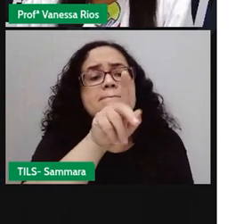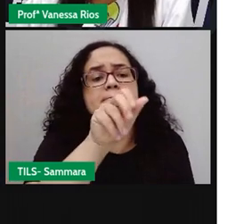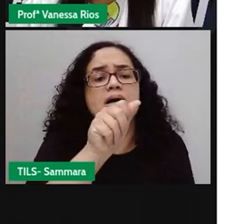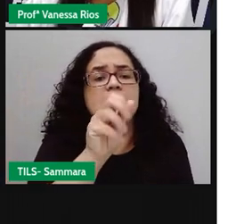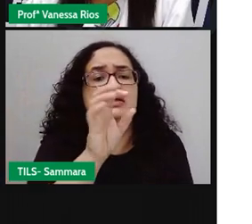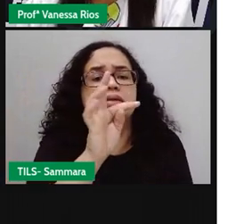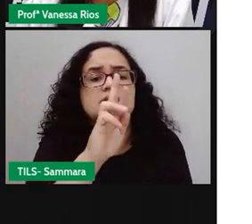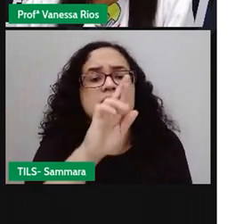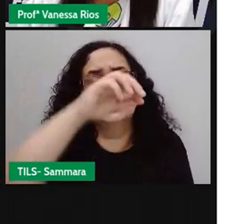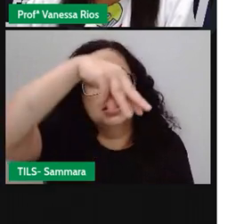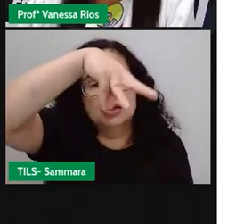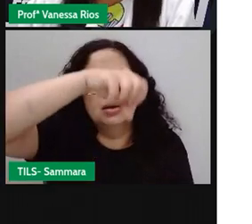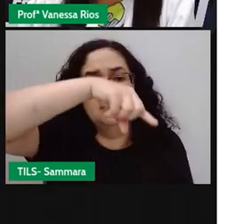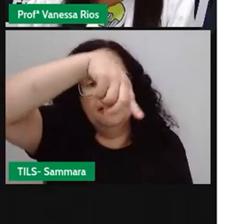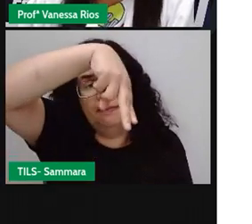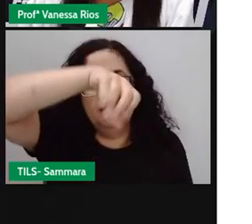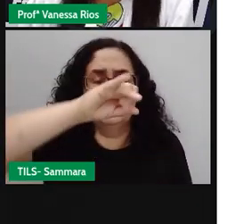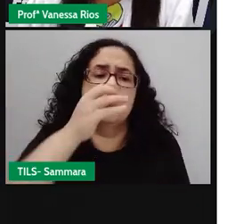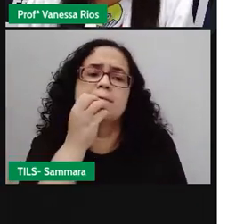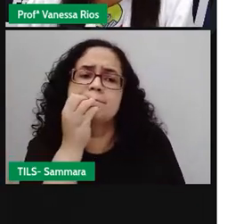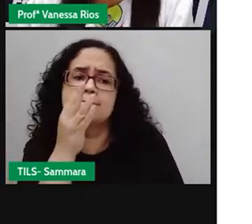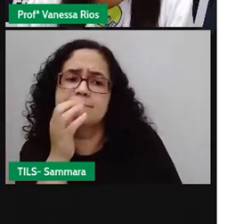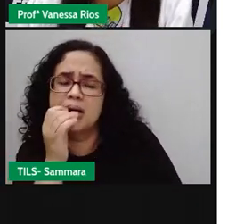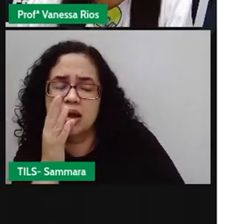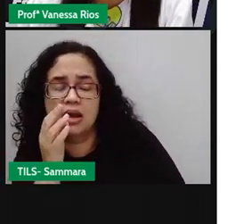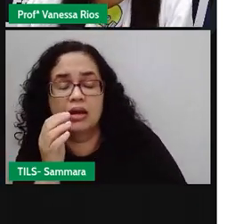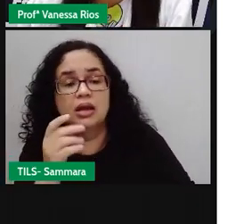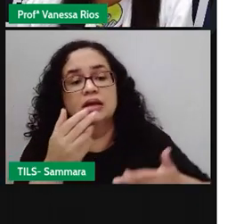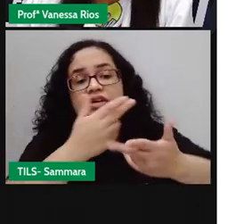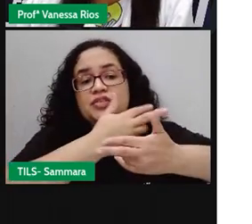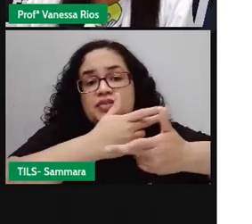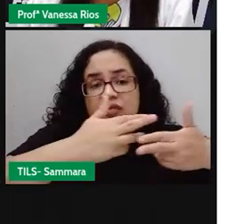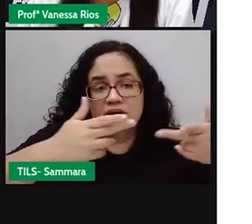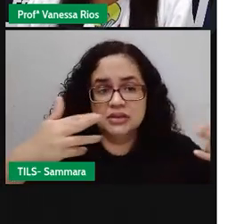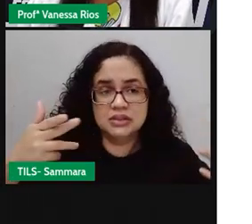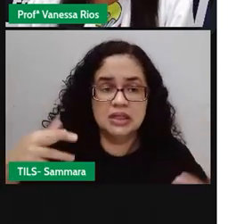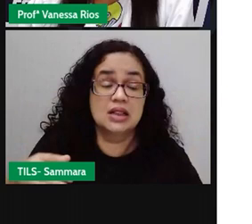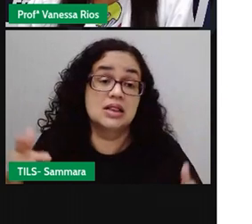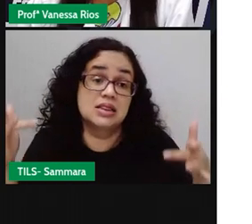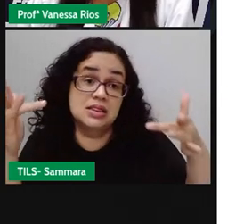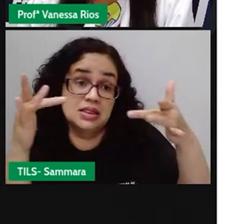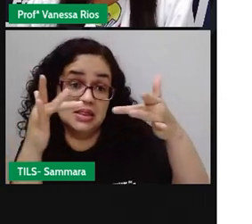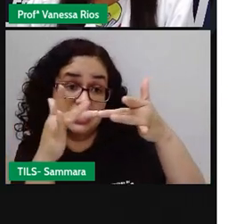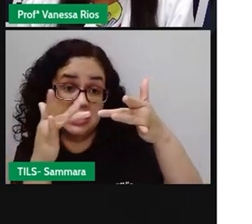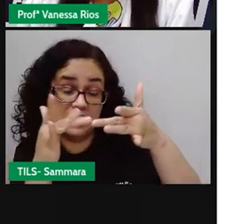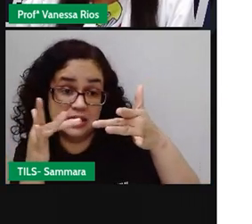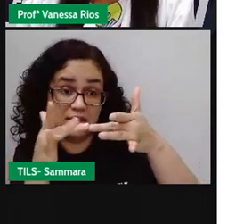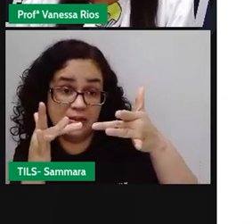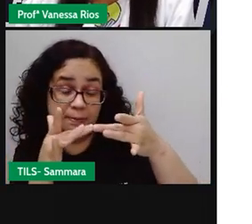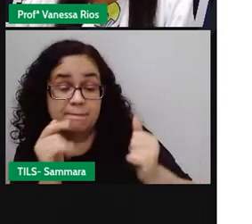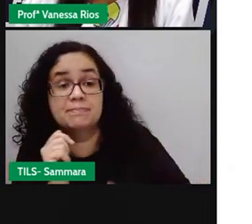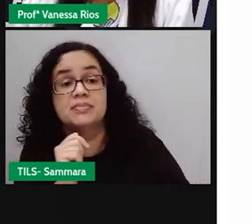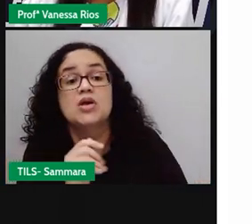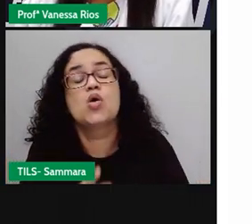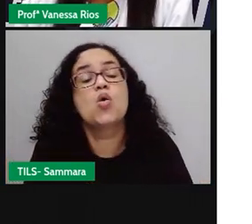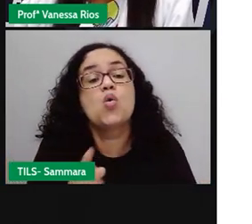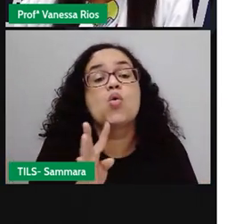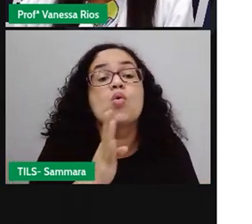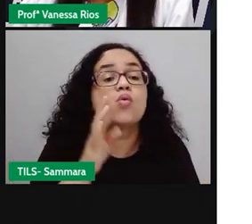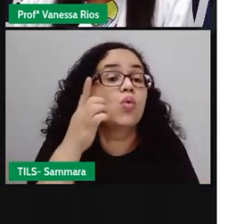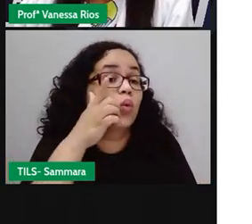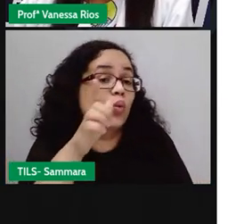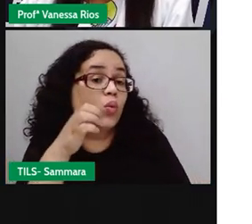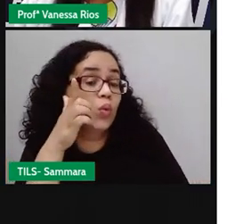pensa logo em dinheiro, em bens, em imóveis, né? Está muito ligada aí a algo que a gente consegue